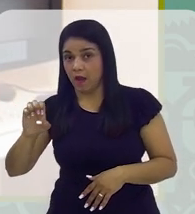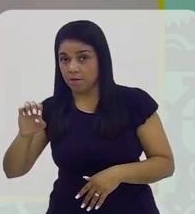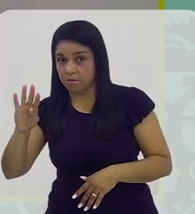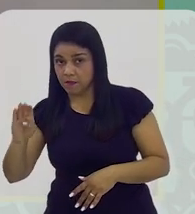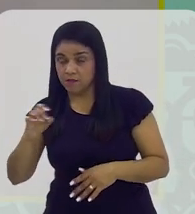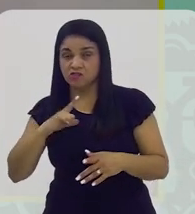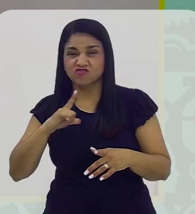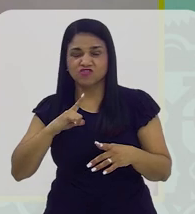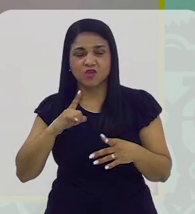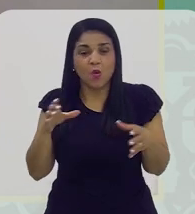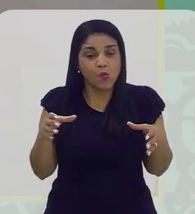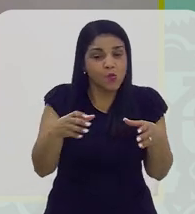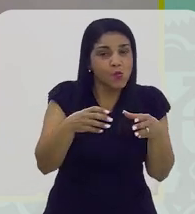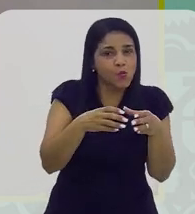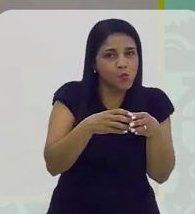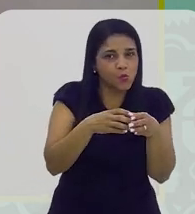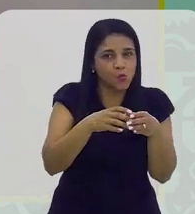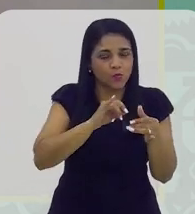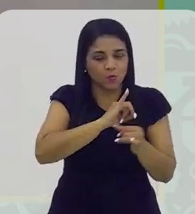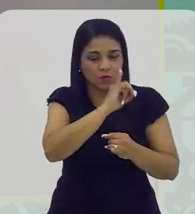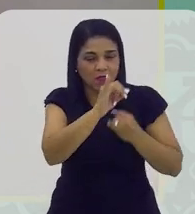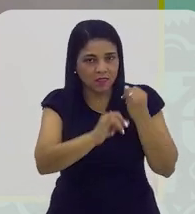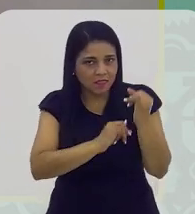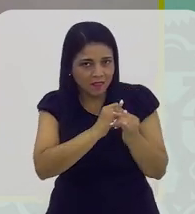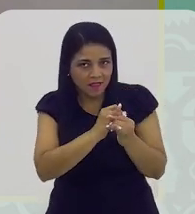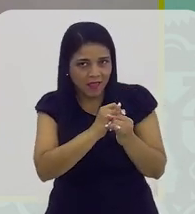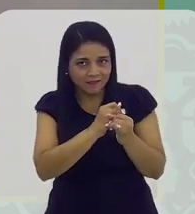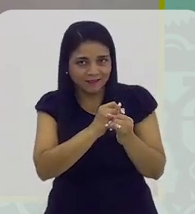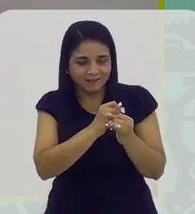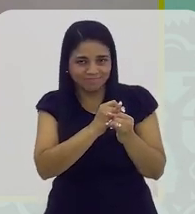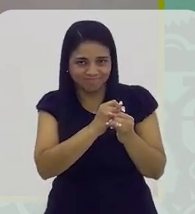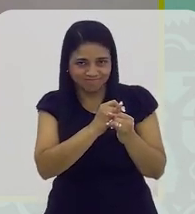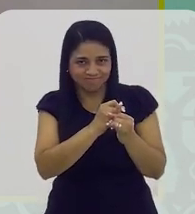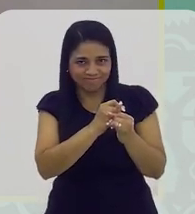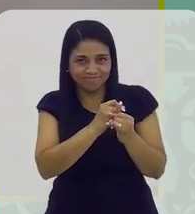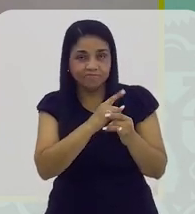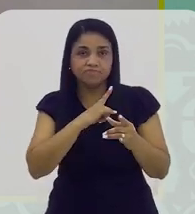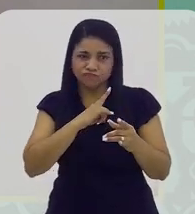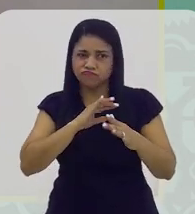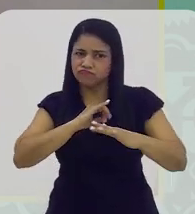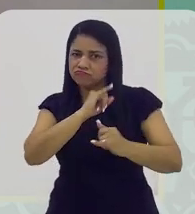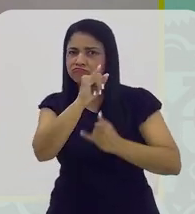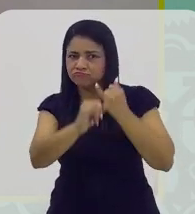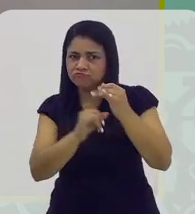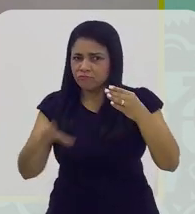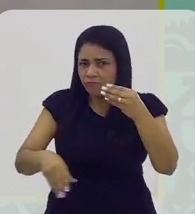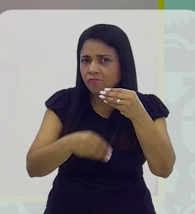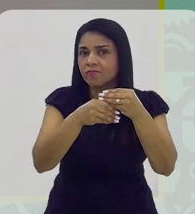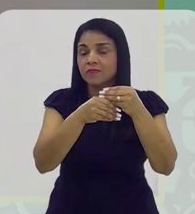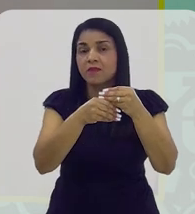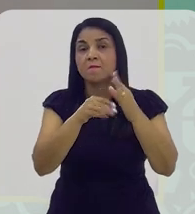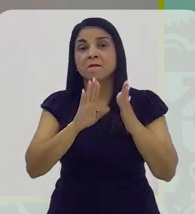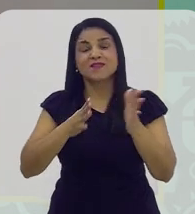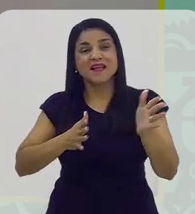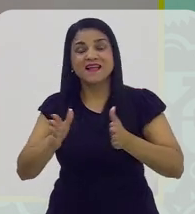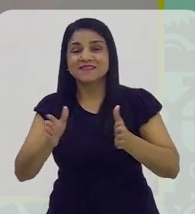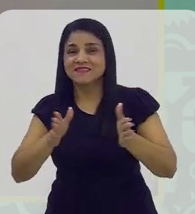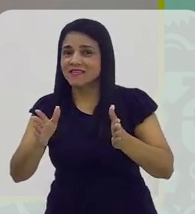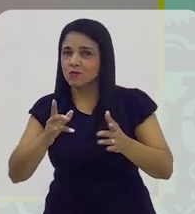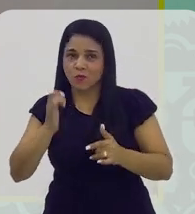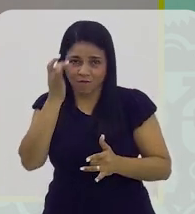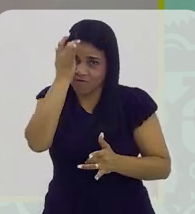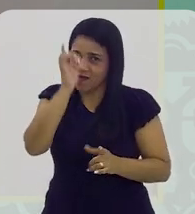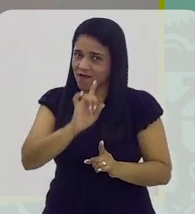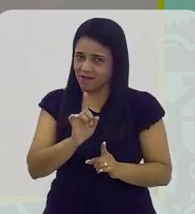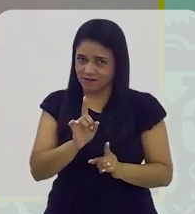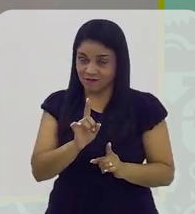a certos nichos da internet, podia até estar na internet indexada, mas o acesso não